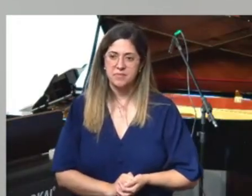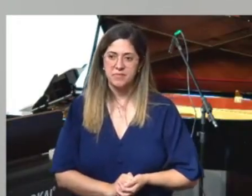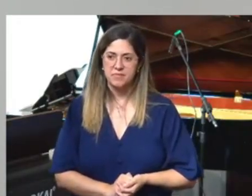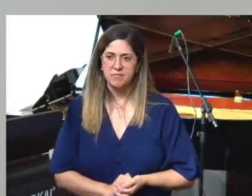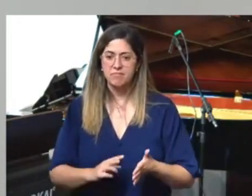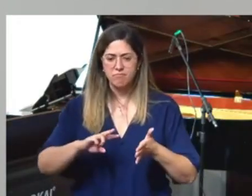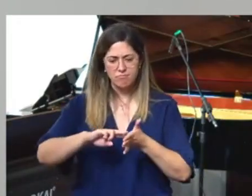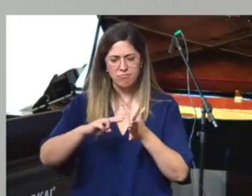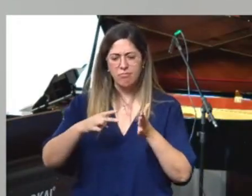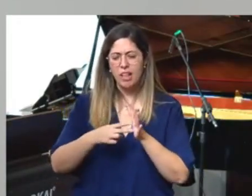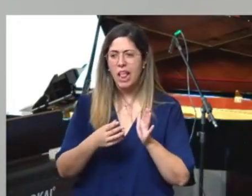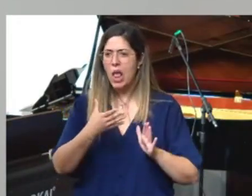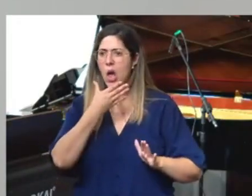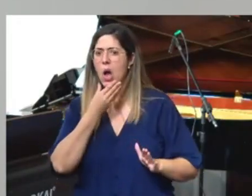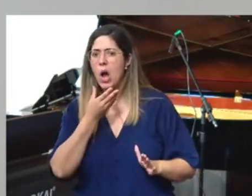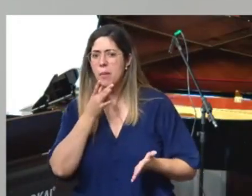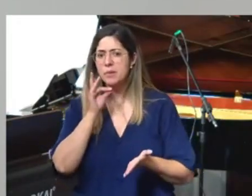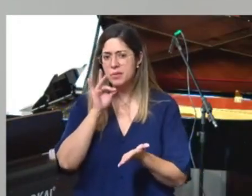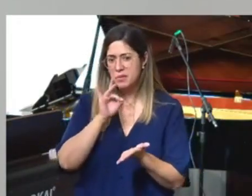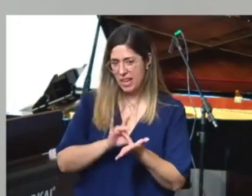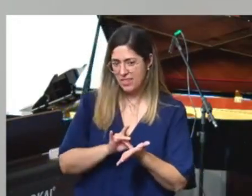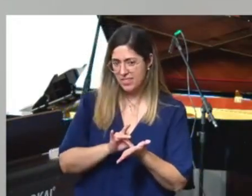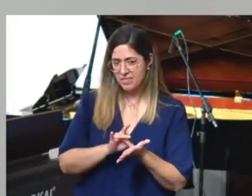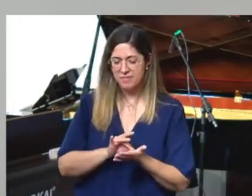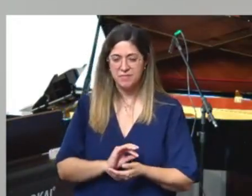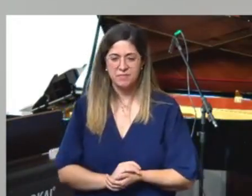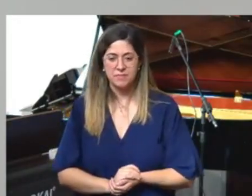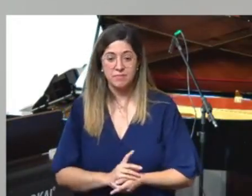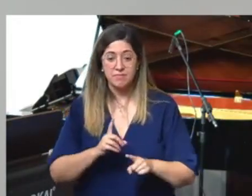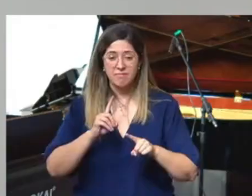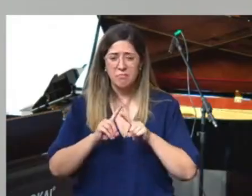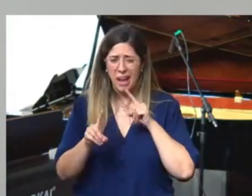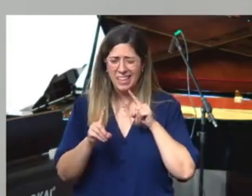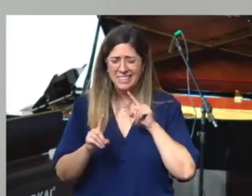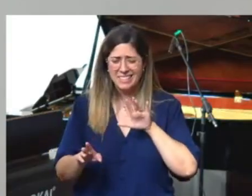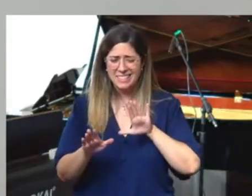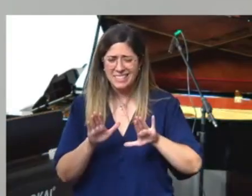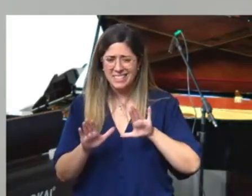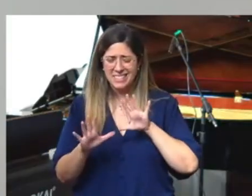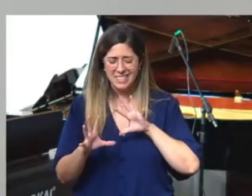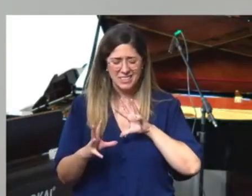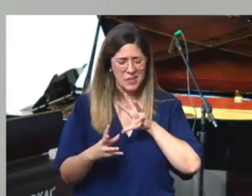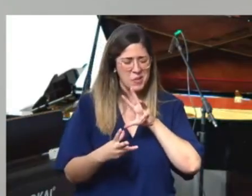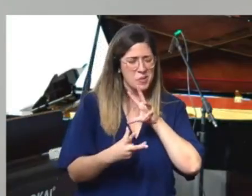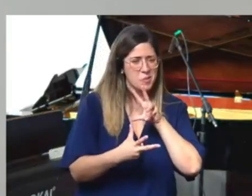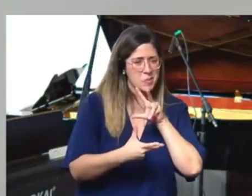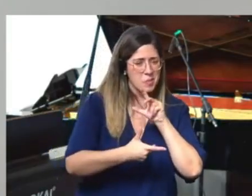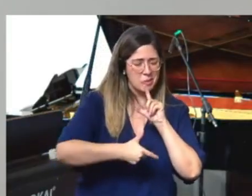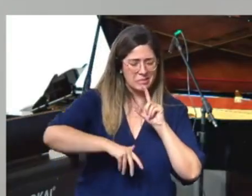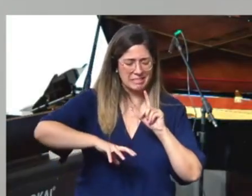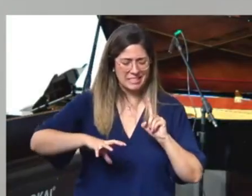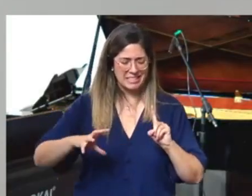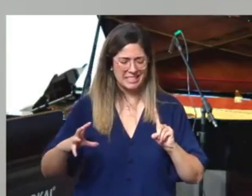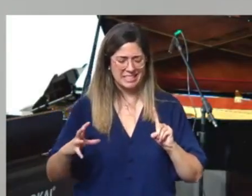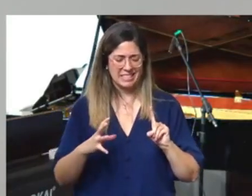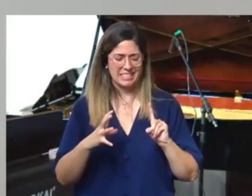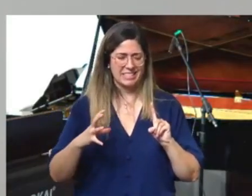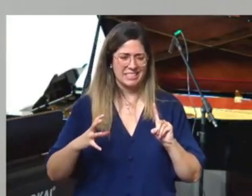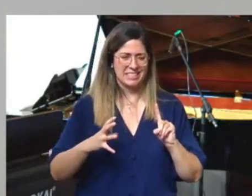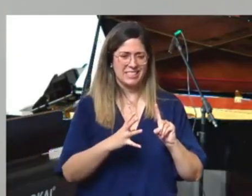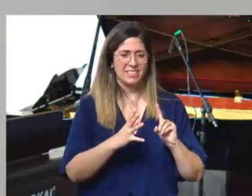do que significa ser um homem, mas mensagens mundanas, seculares, para não dizer